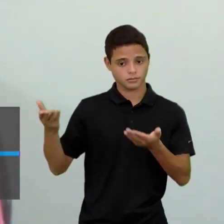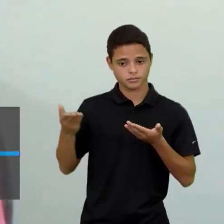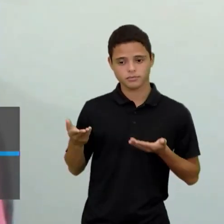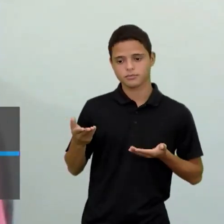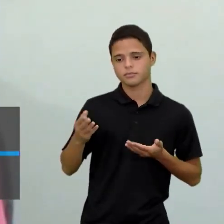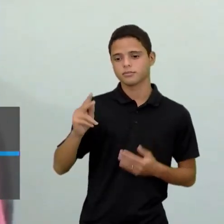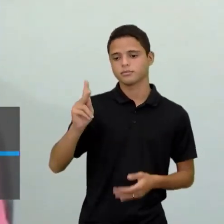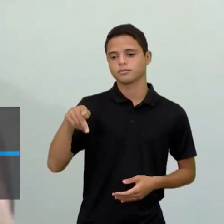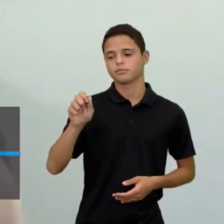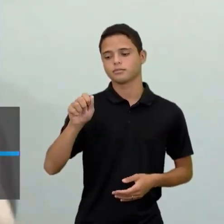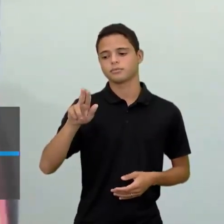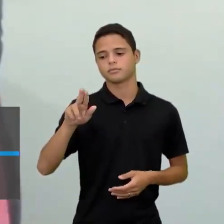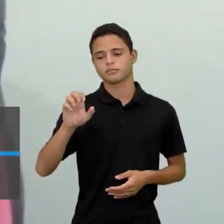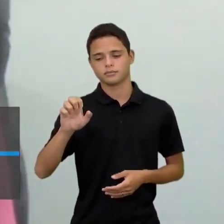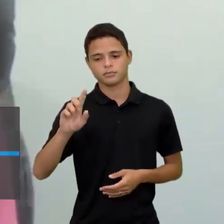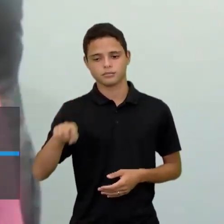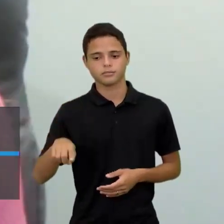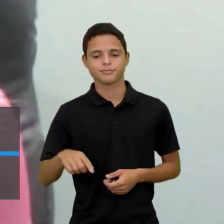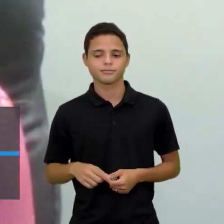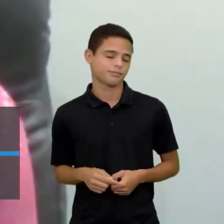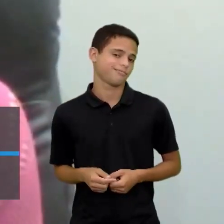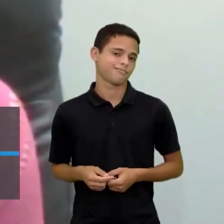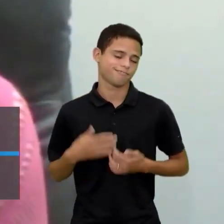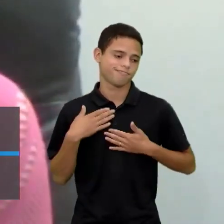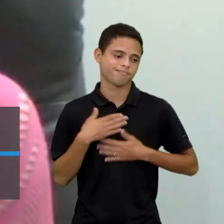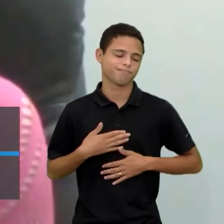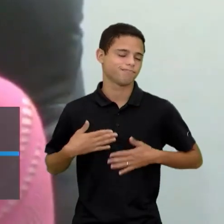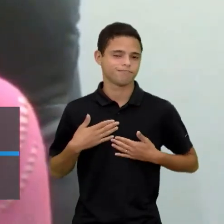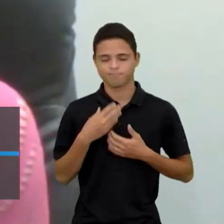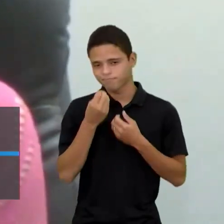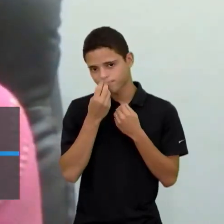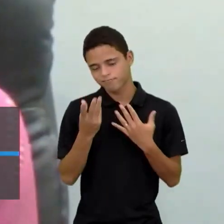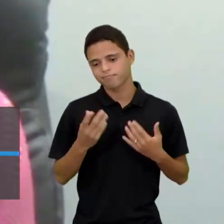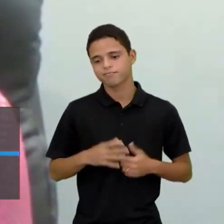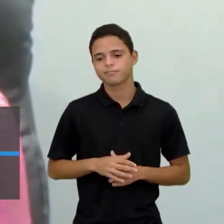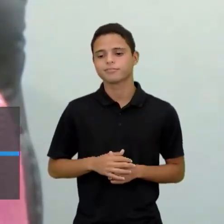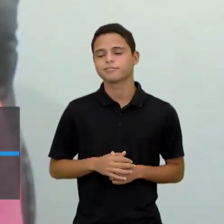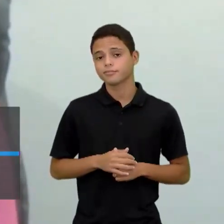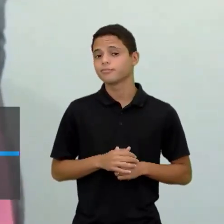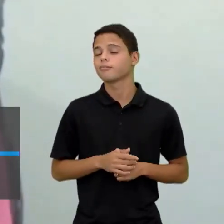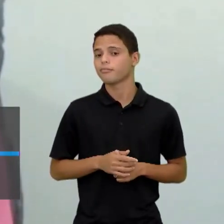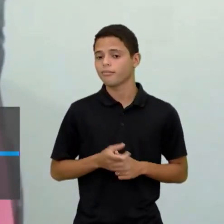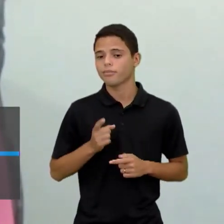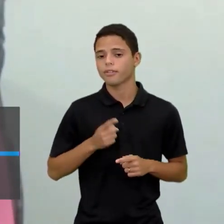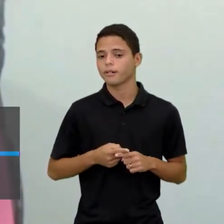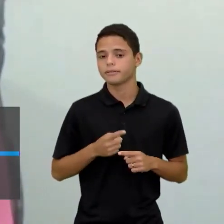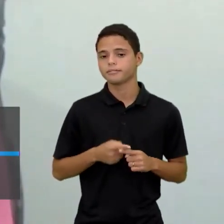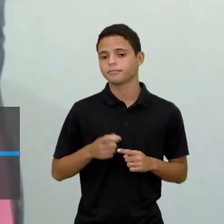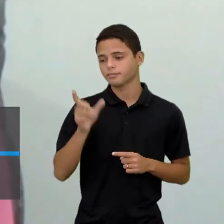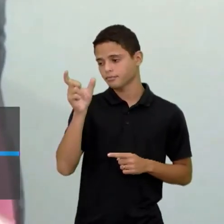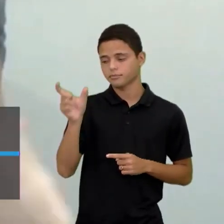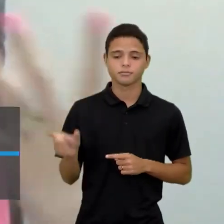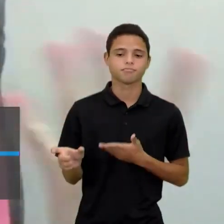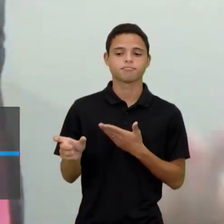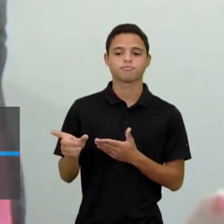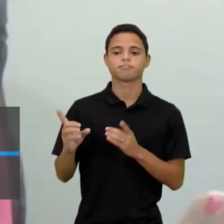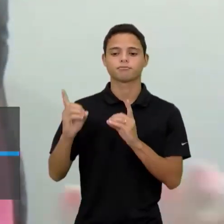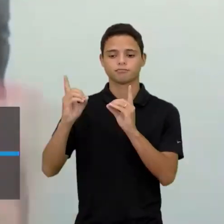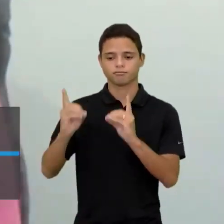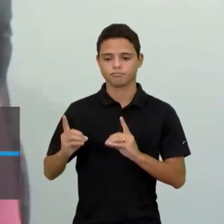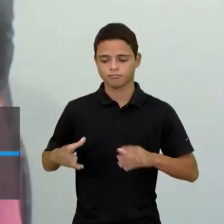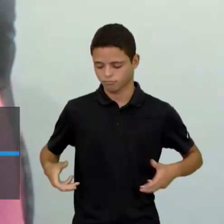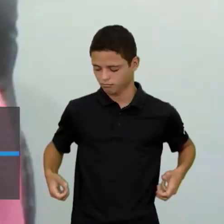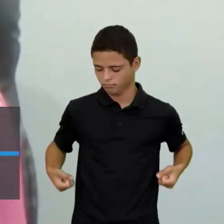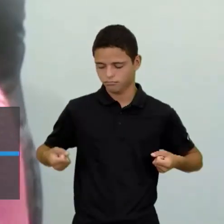aqui hoje, nessa manhã, com muito prazer, com muito, muito prazer mesmo, porque é um deficiente, é um